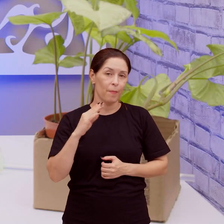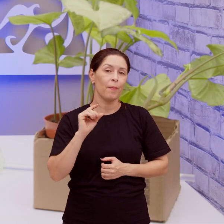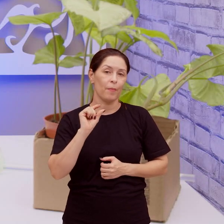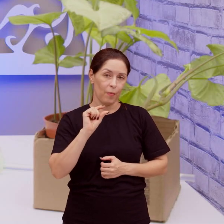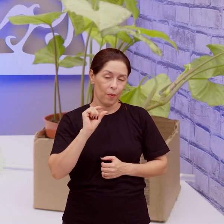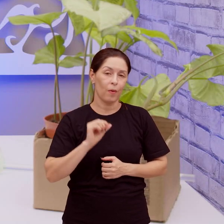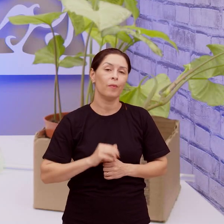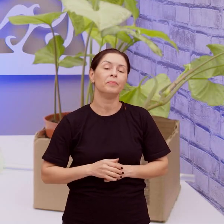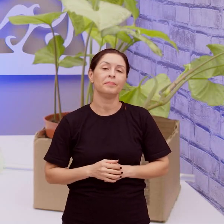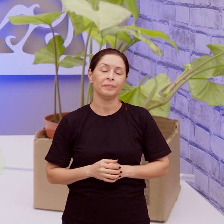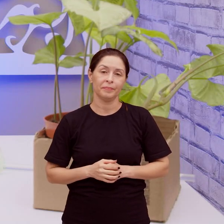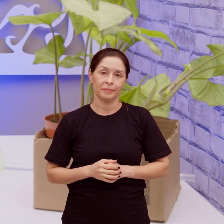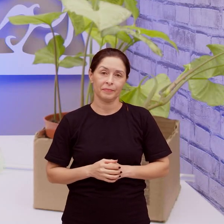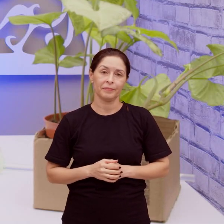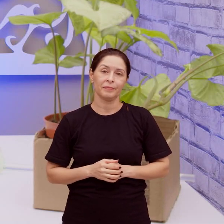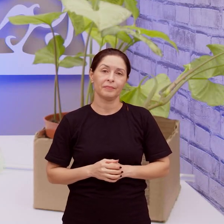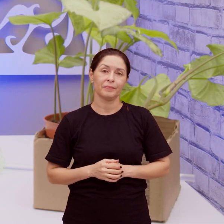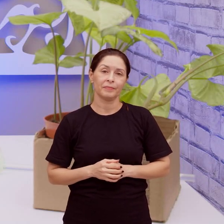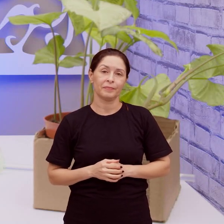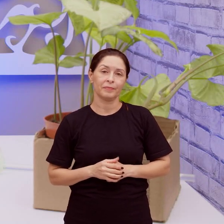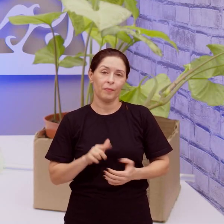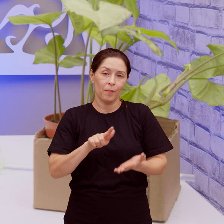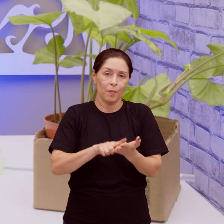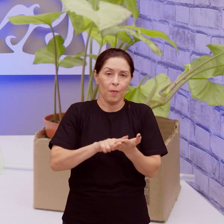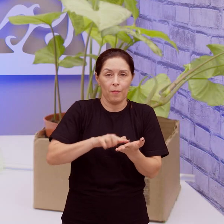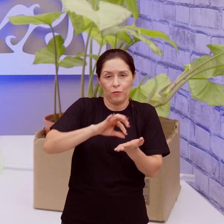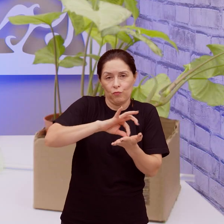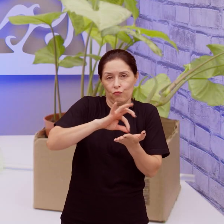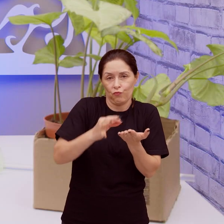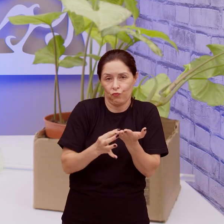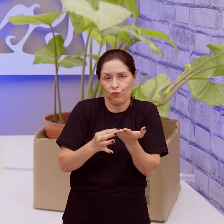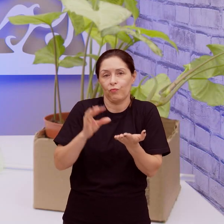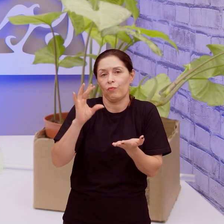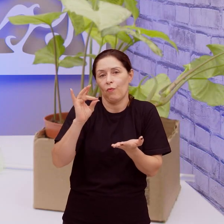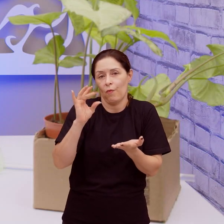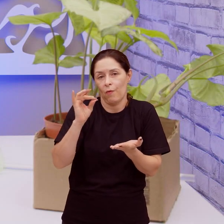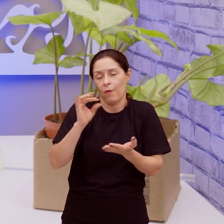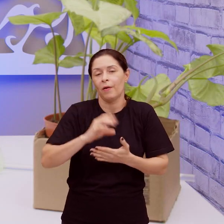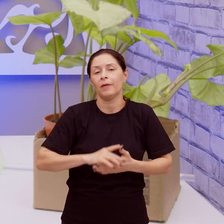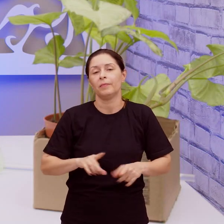colocar um papelzinho para poder fixar melhor.